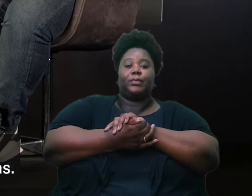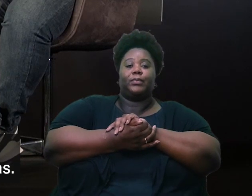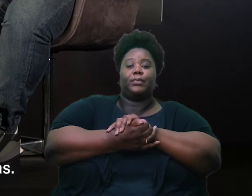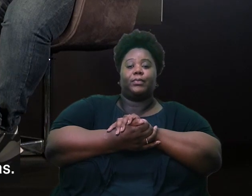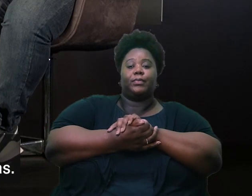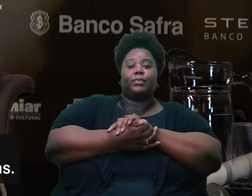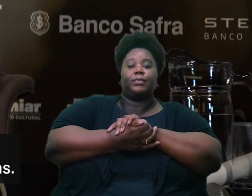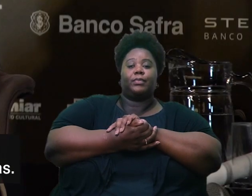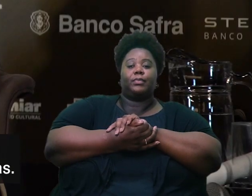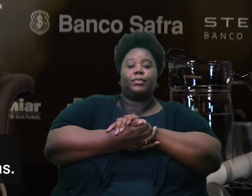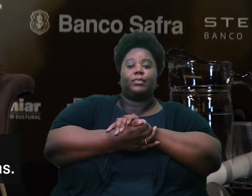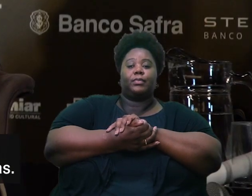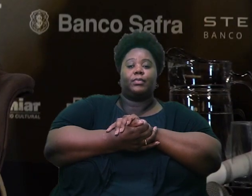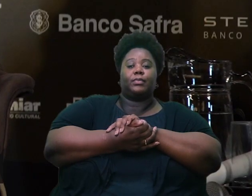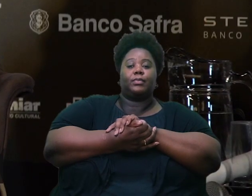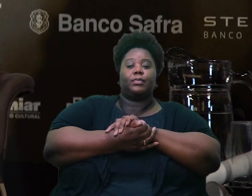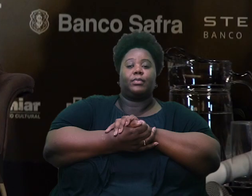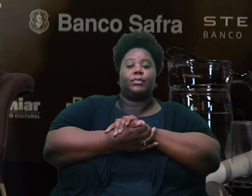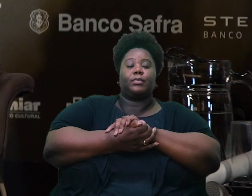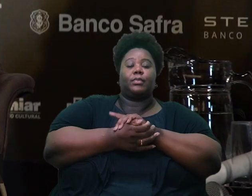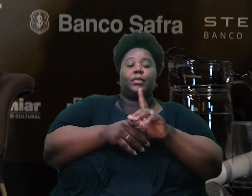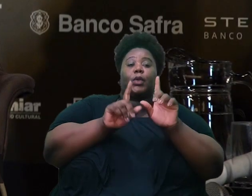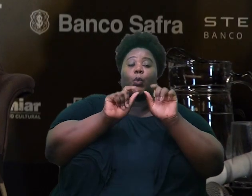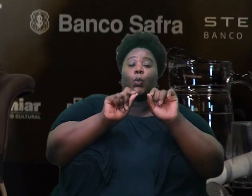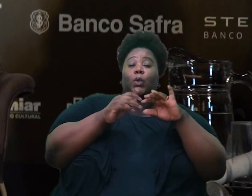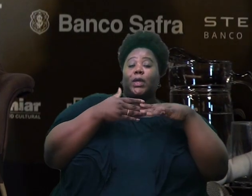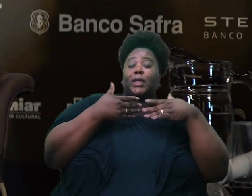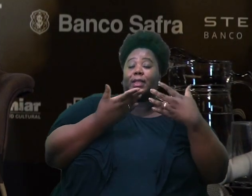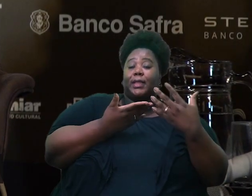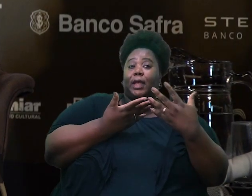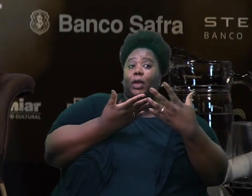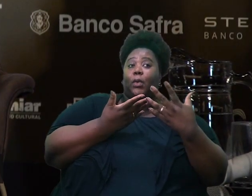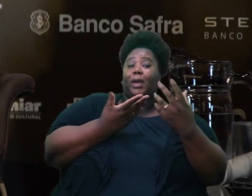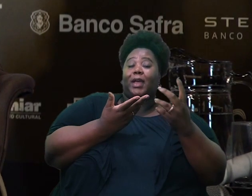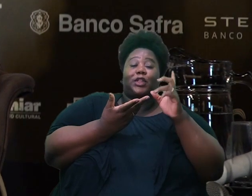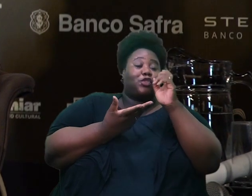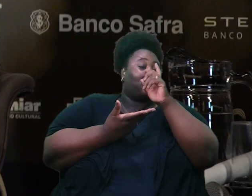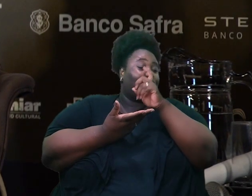africanas performáticas, o que até então era muito raro.